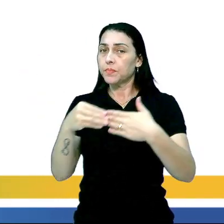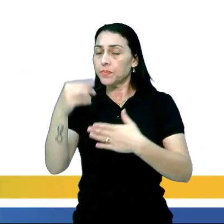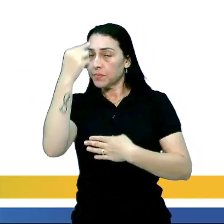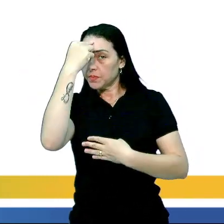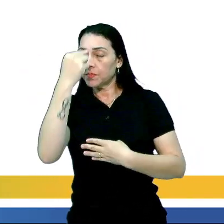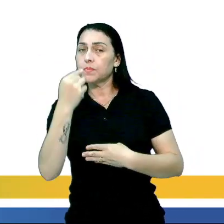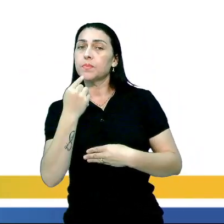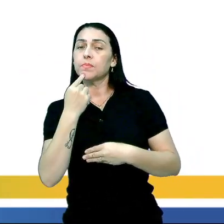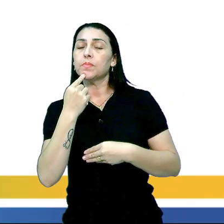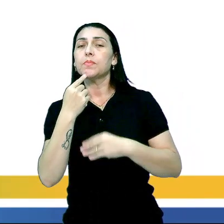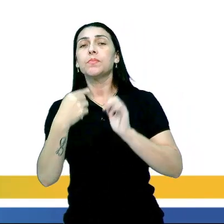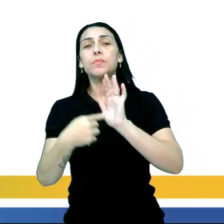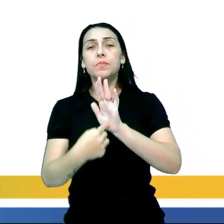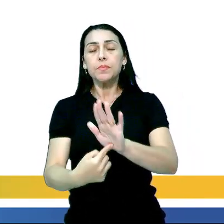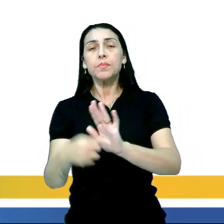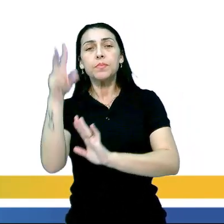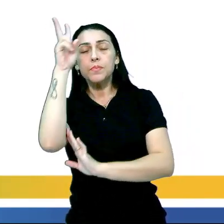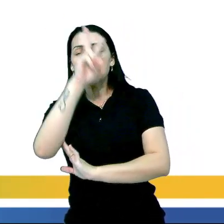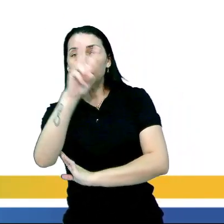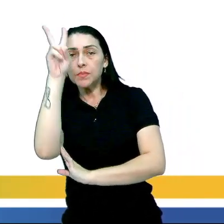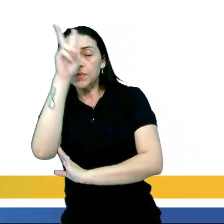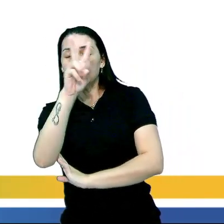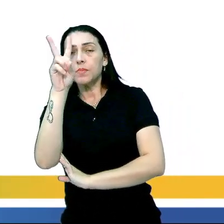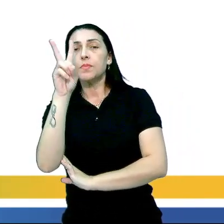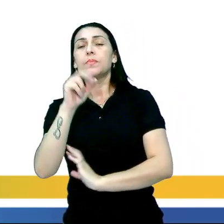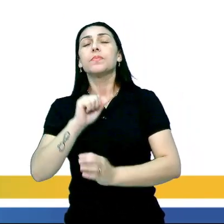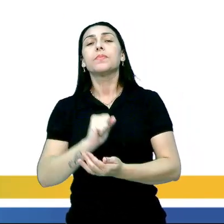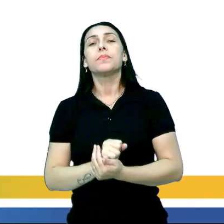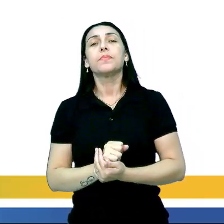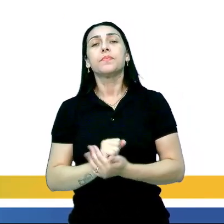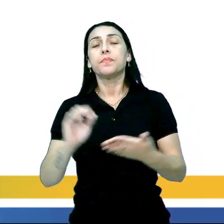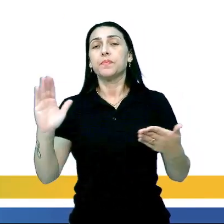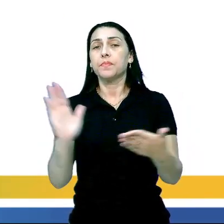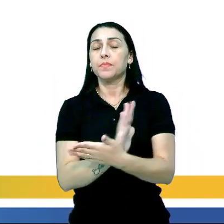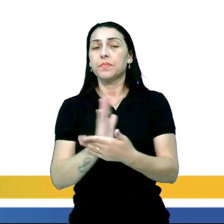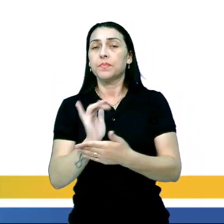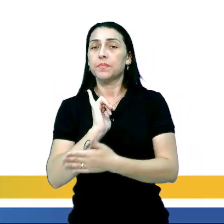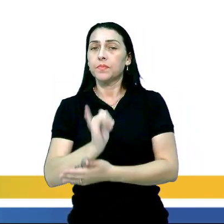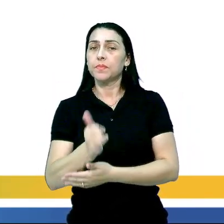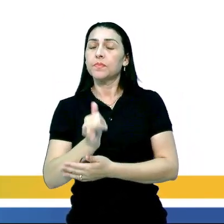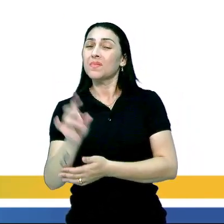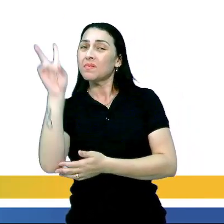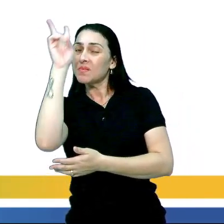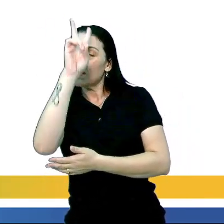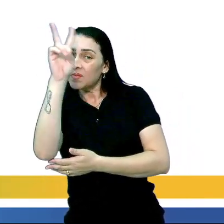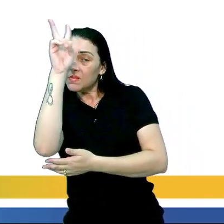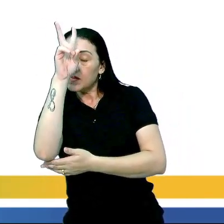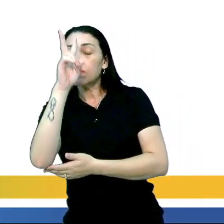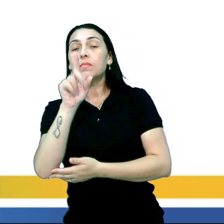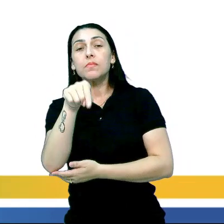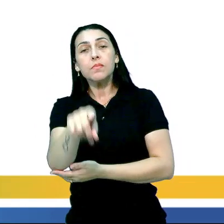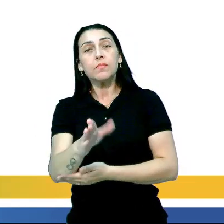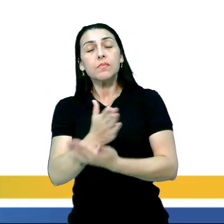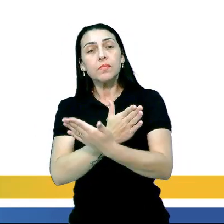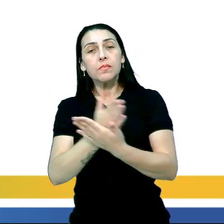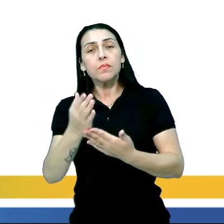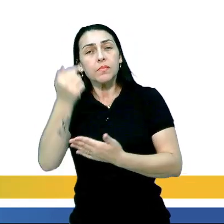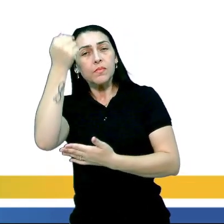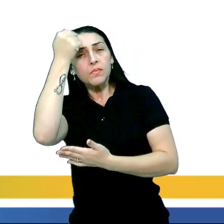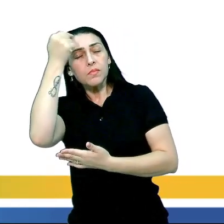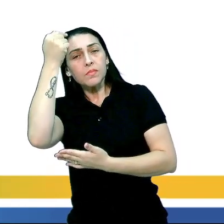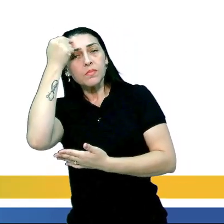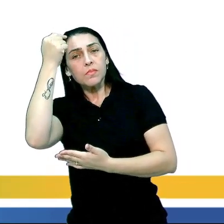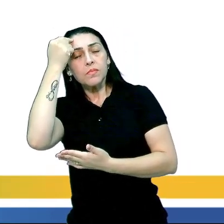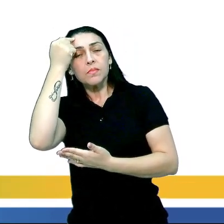imagem aí para ilustrar, e aí lembra logo aquela história, né? Alguém contando era uma vez, e aí você começa a imaginar